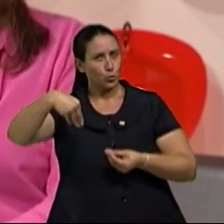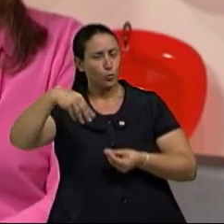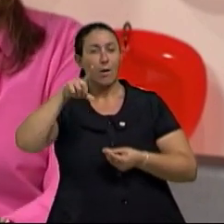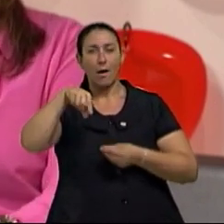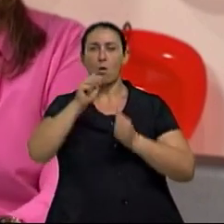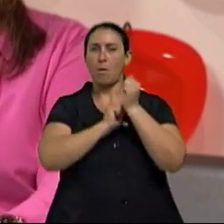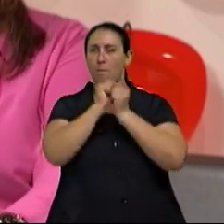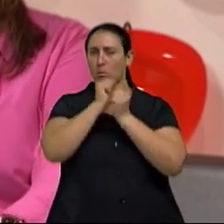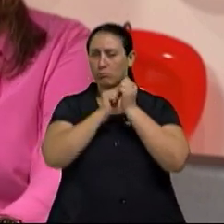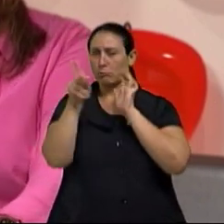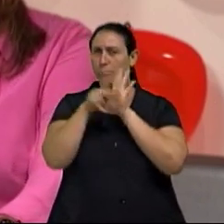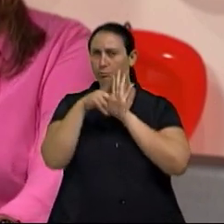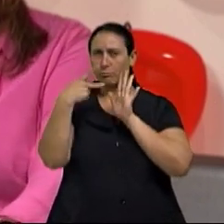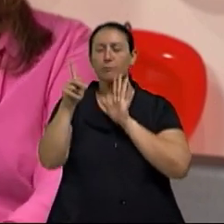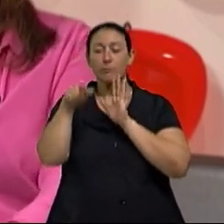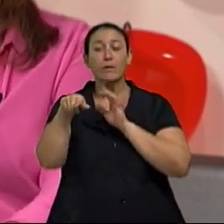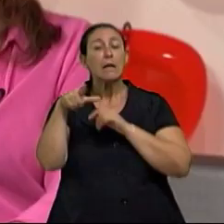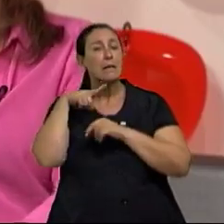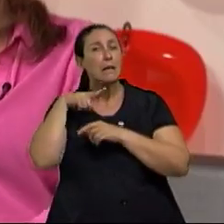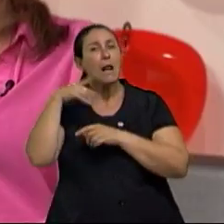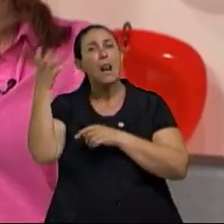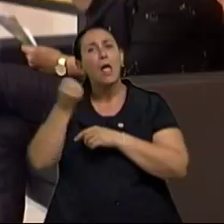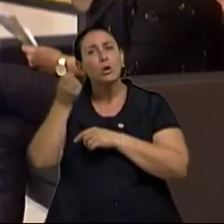ele é um hidrolisado da caseína do leite.